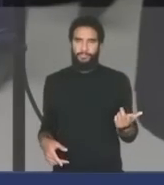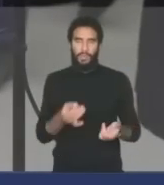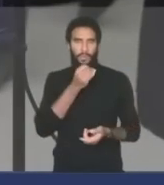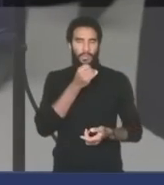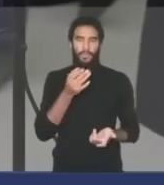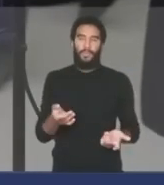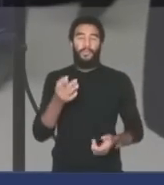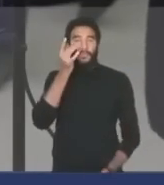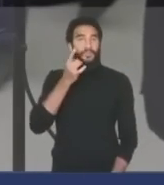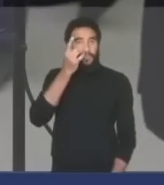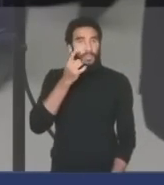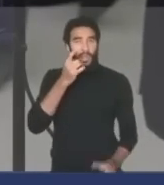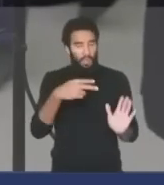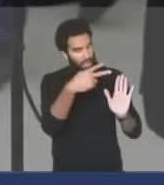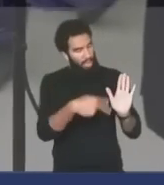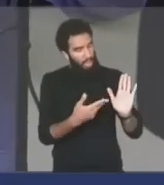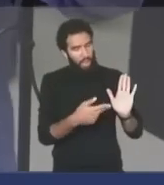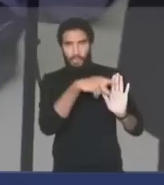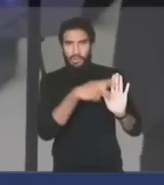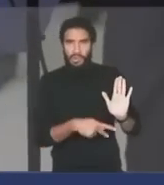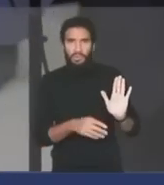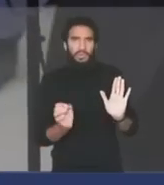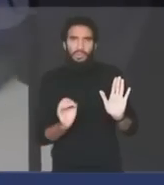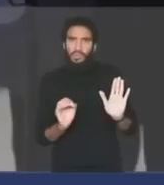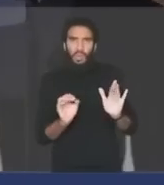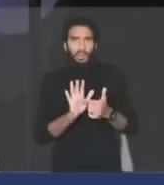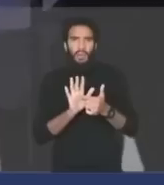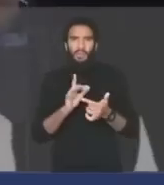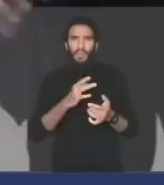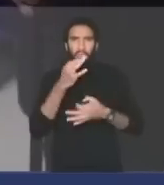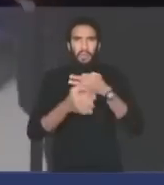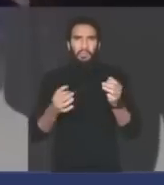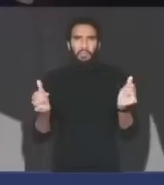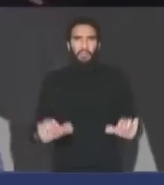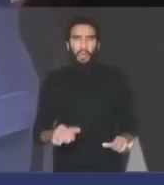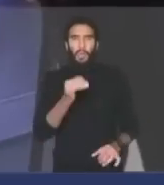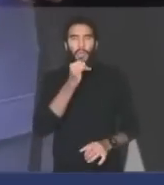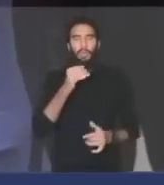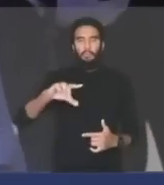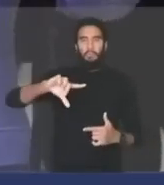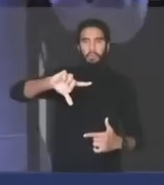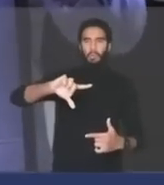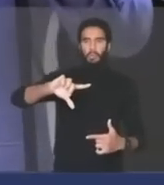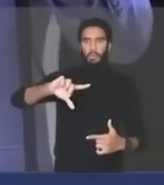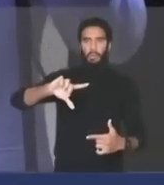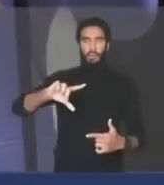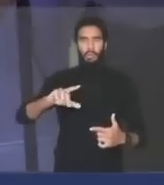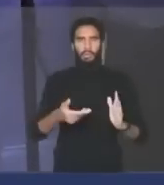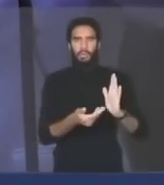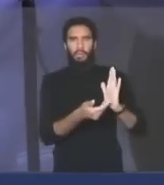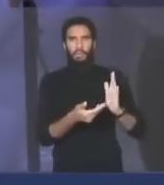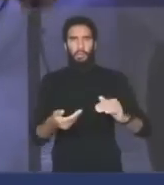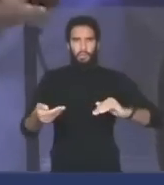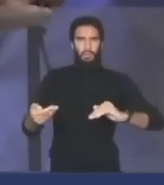o deputado sequer leu o projeto para poder trazer essas críticas. Não tem que se falar de colocar cartazes na Câmara Federal, no Congresso